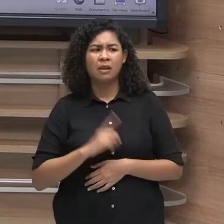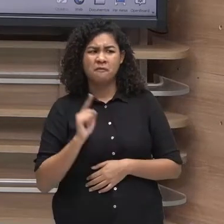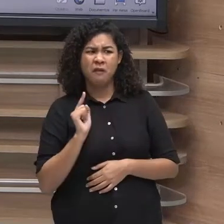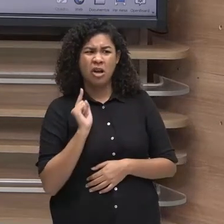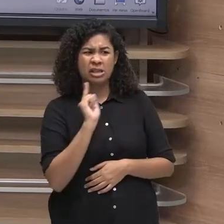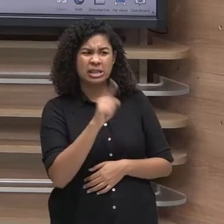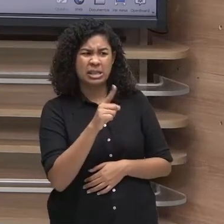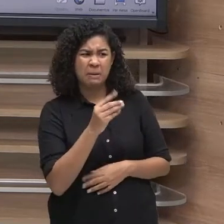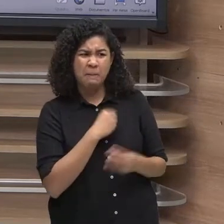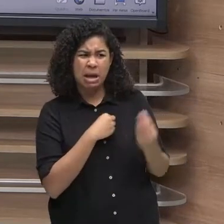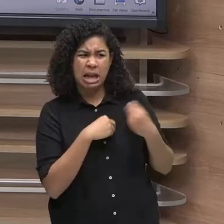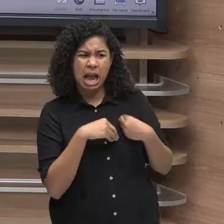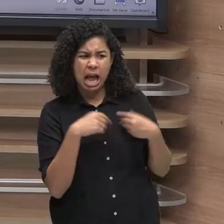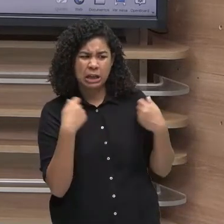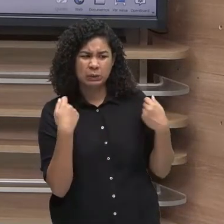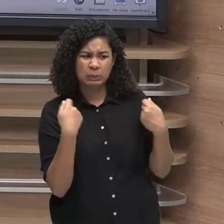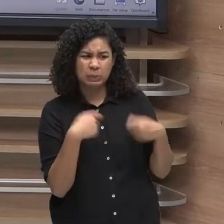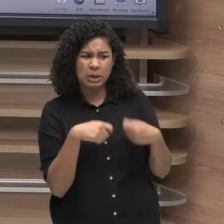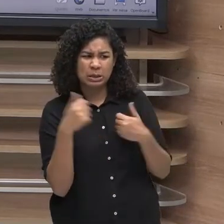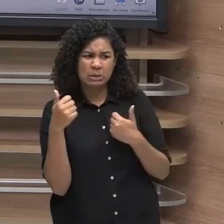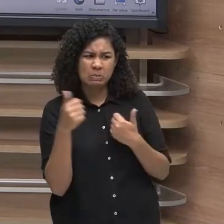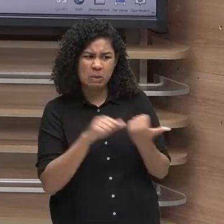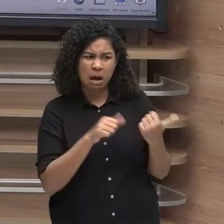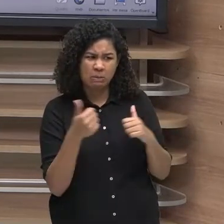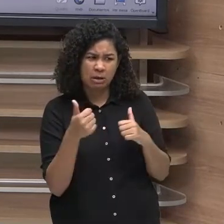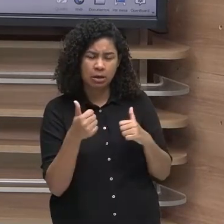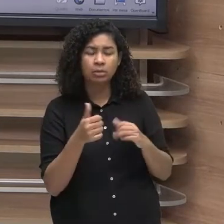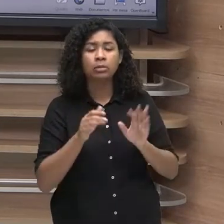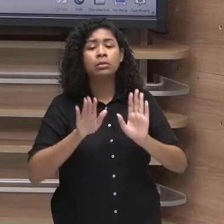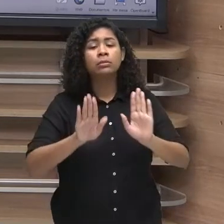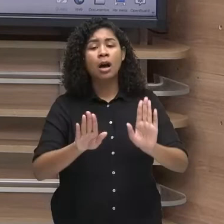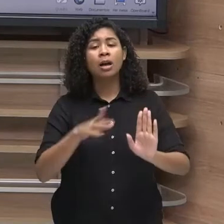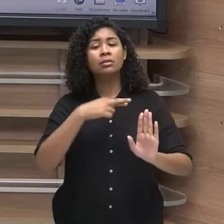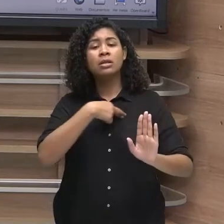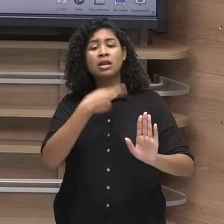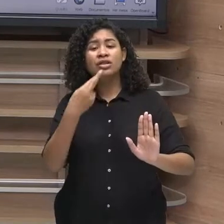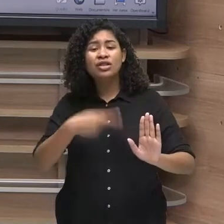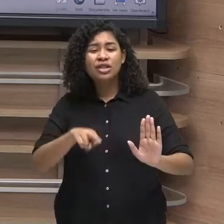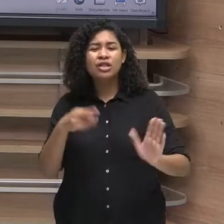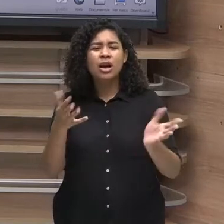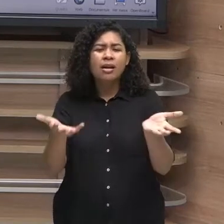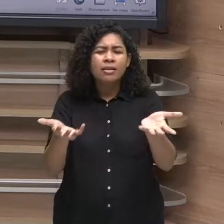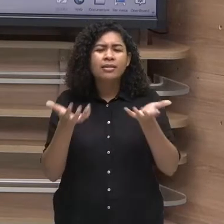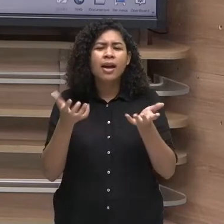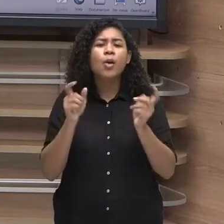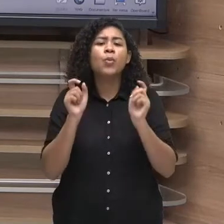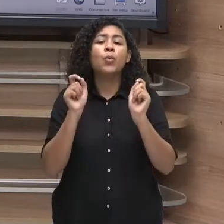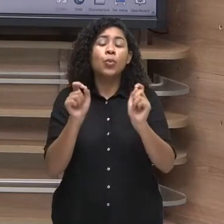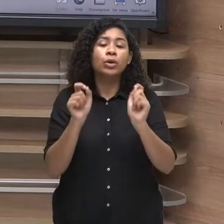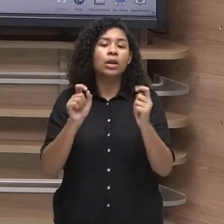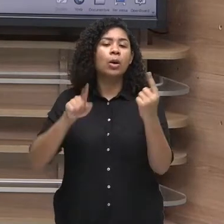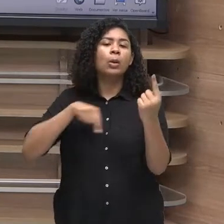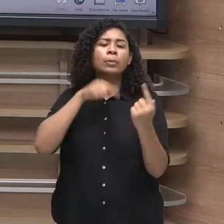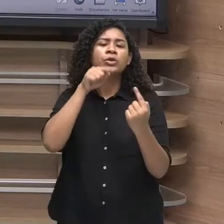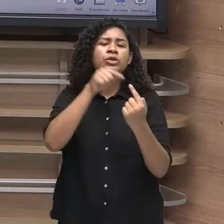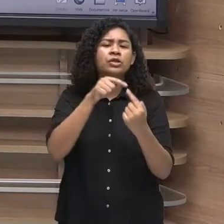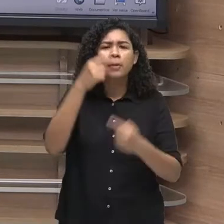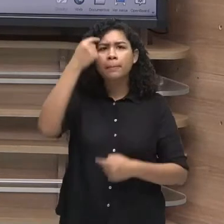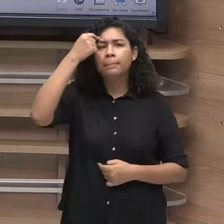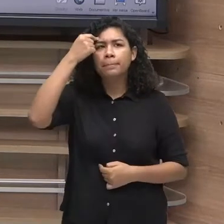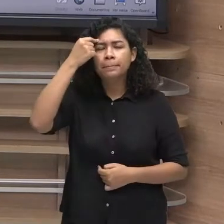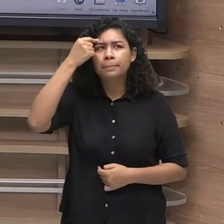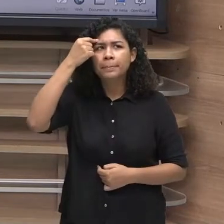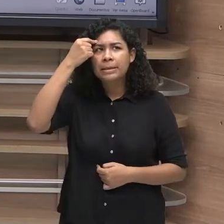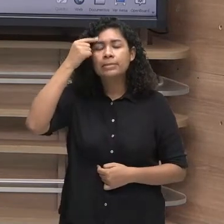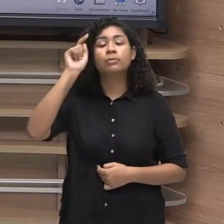precisa se converter. As religiões, no fundo, querem te convidar a olhar o seguinte, olha, você de repente errou,